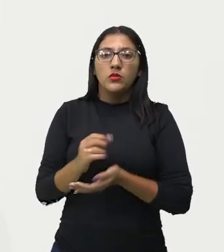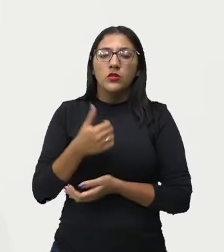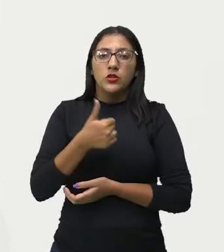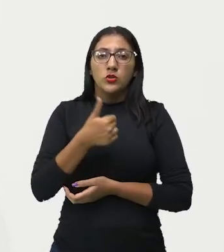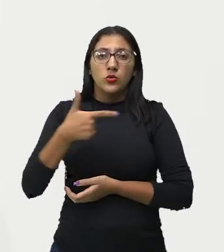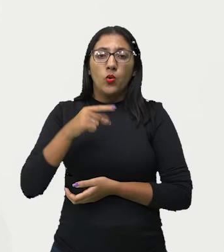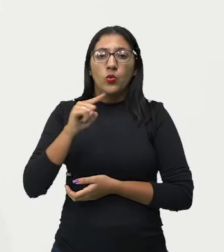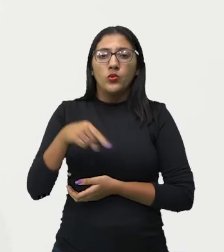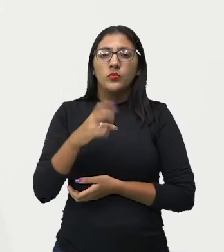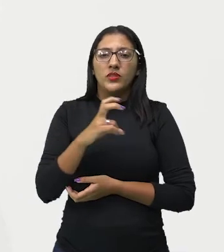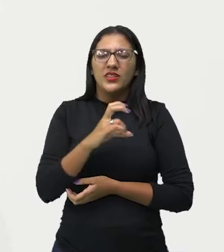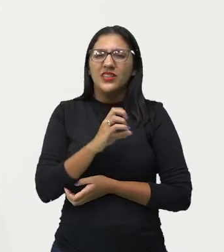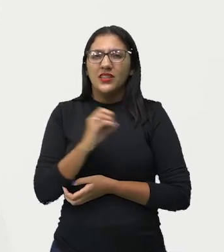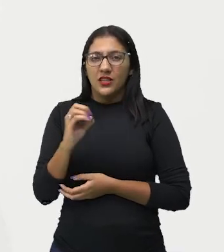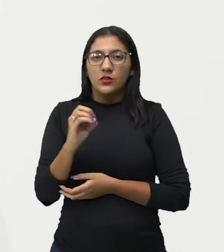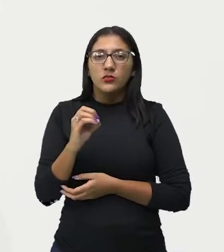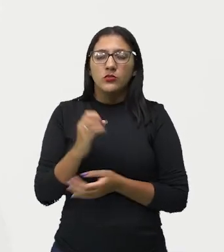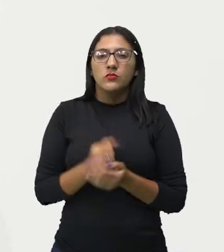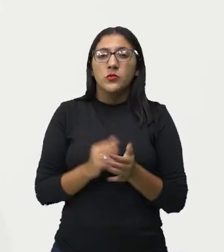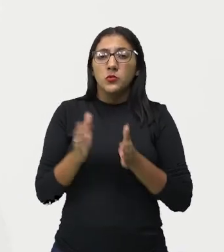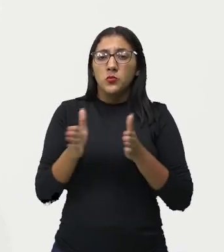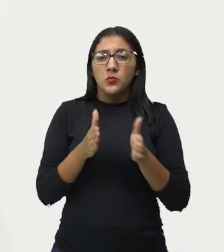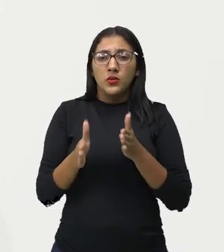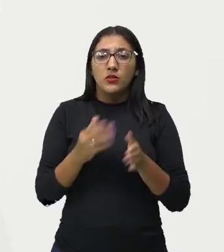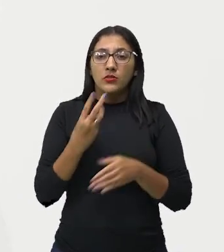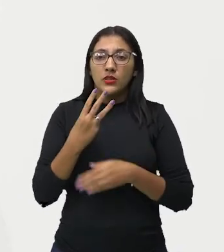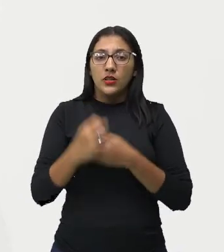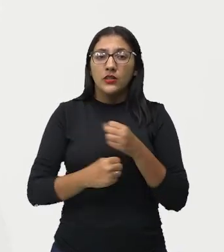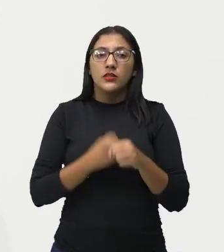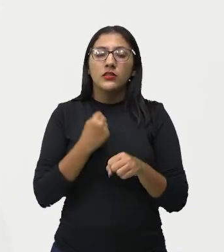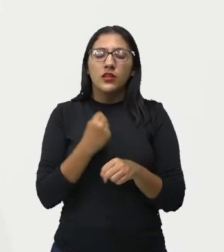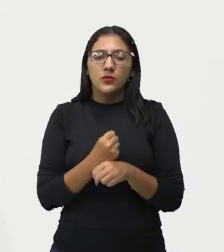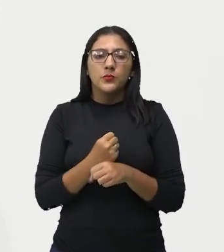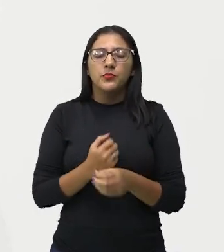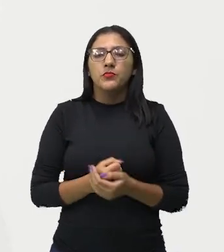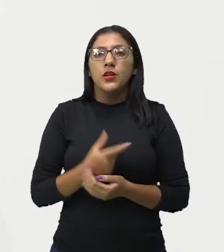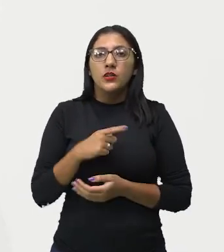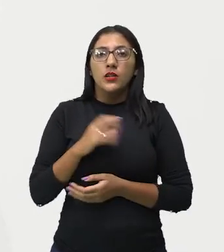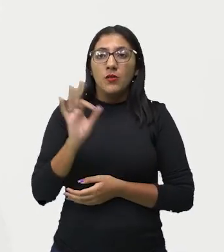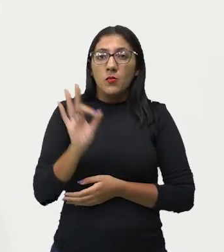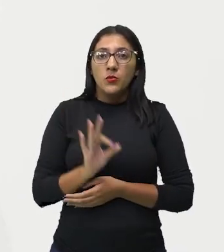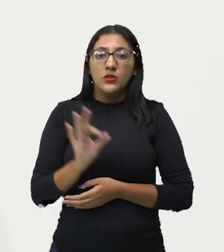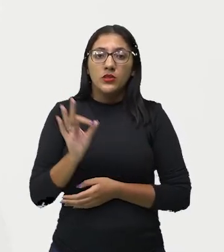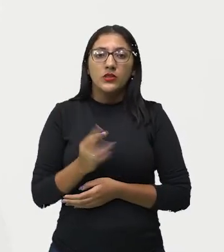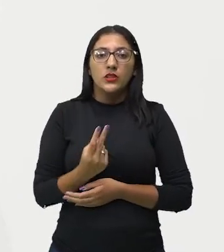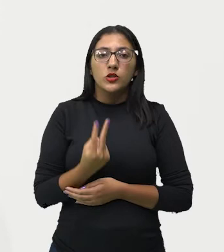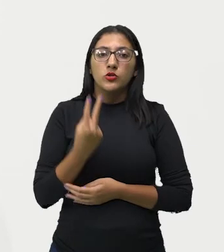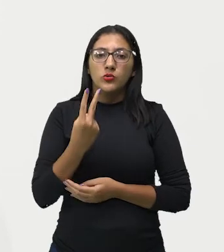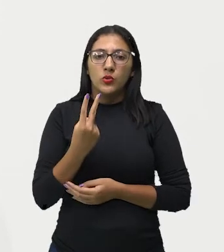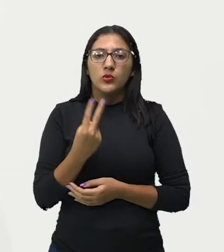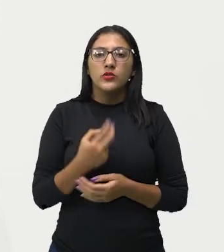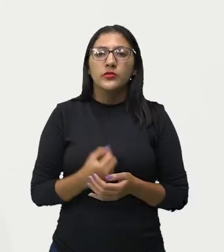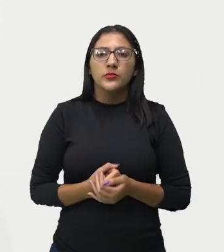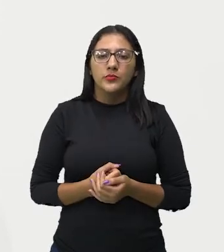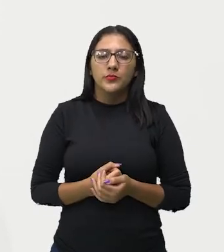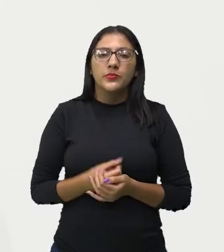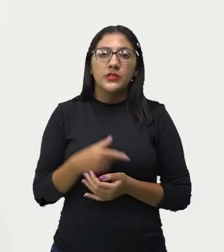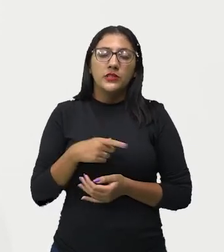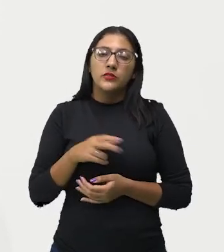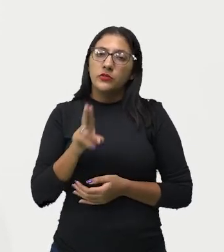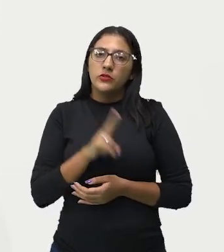12.500 por 3 anos a uma taxa de 2% ao ano em regime de